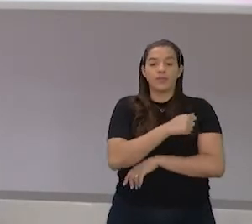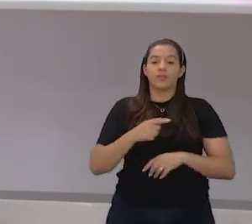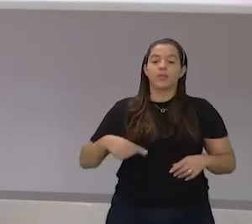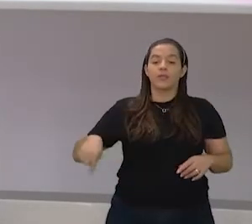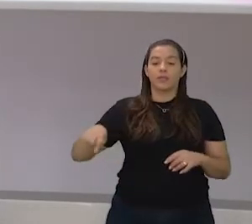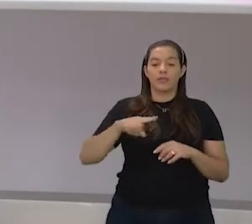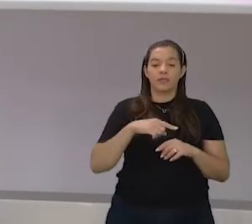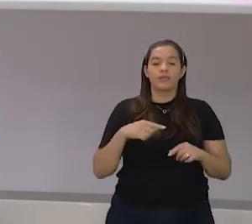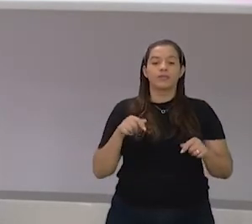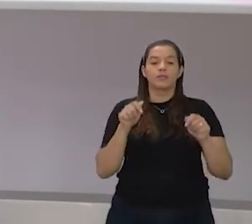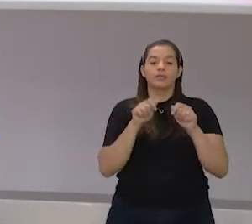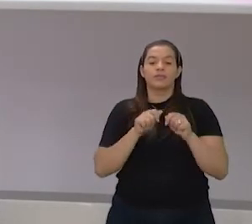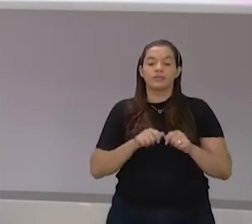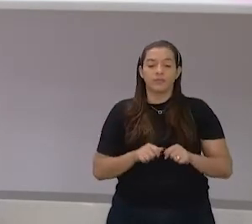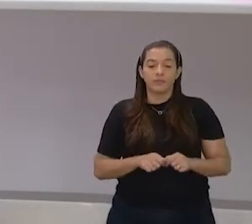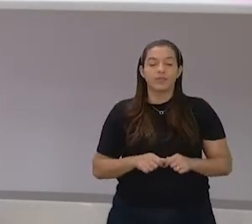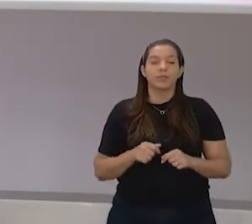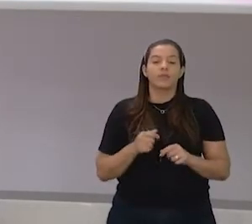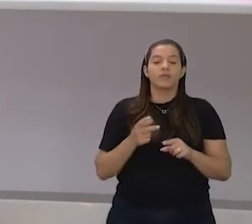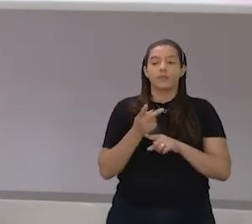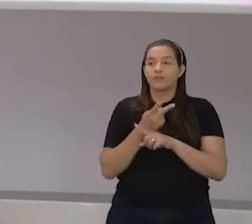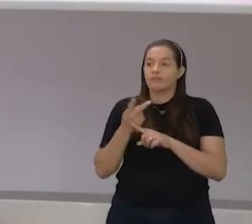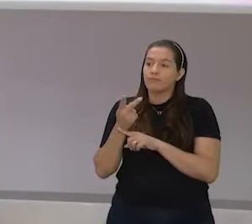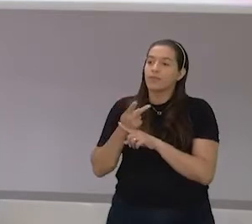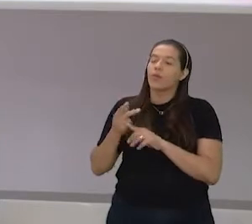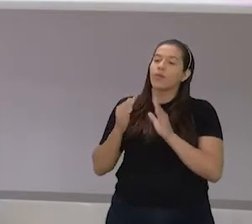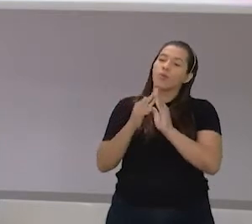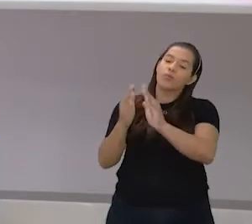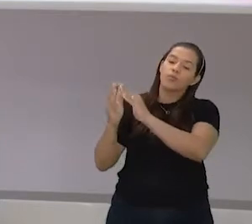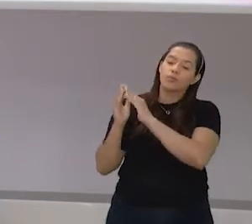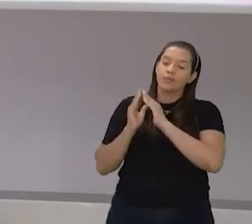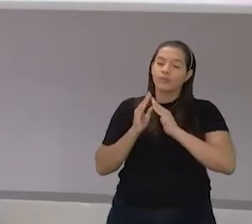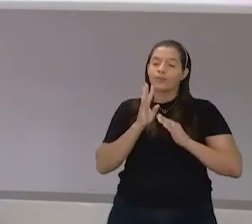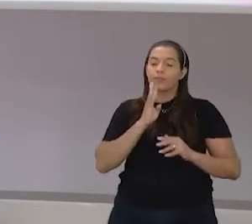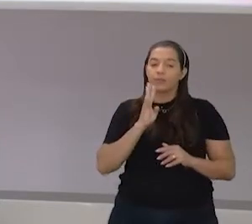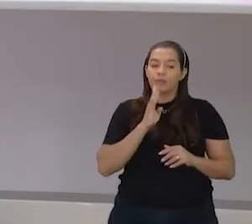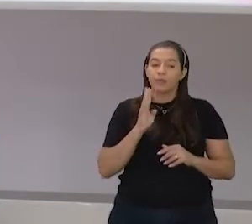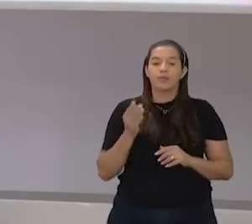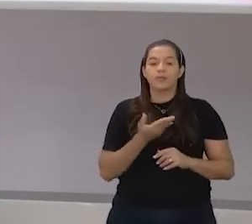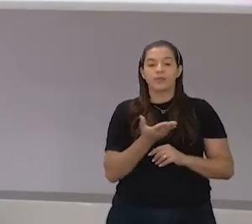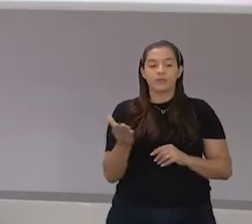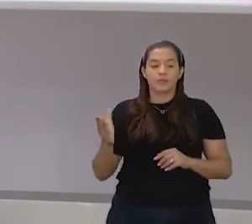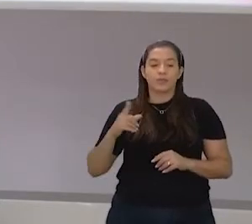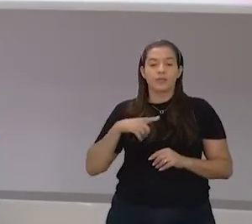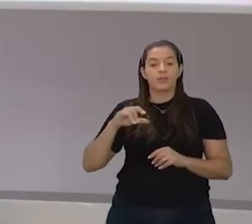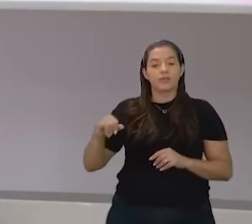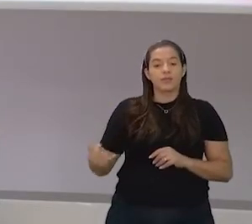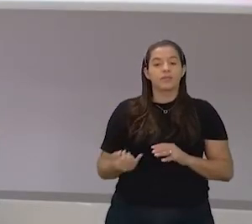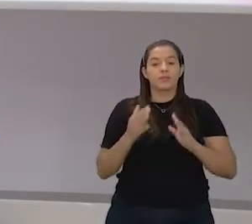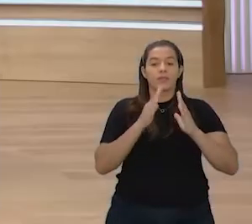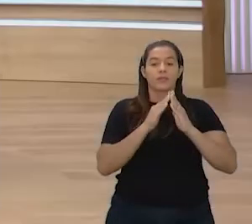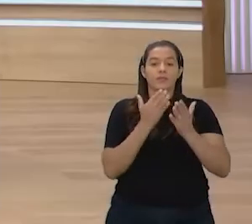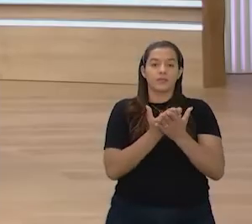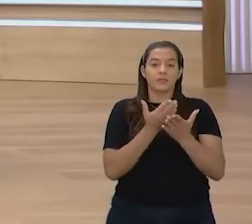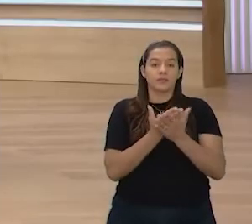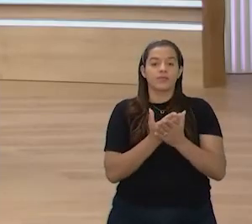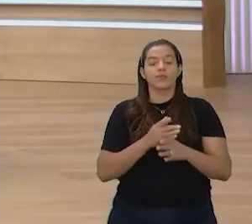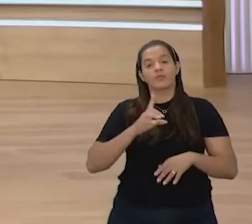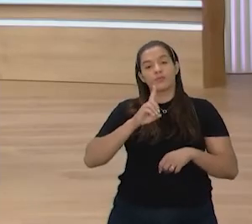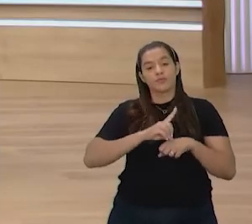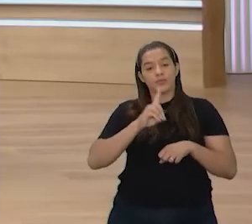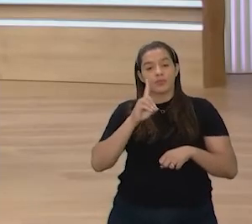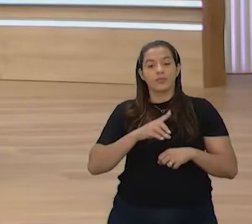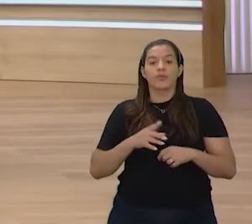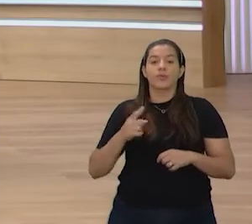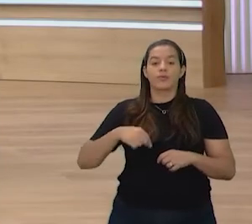fizessem essa retomada na vizinhança, na comunidade, e levasse para a escola, para o diretor, que falasse